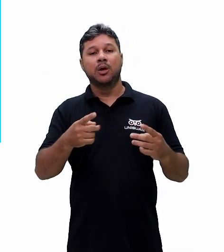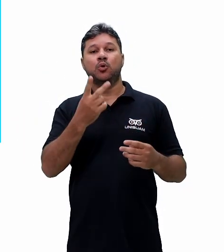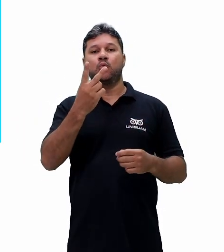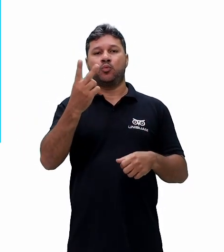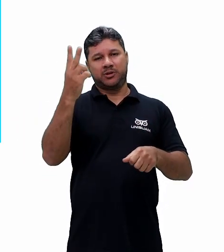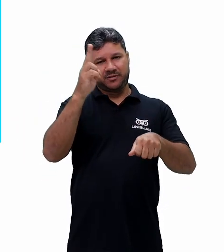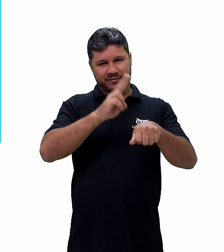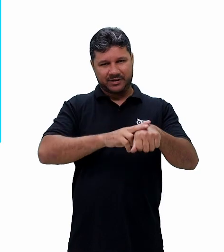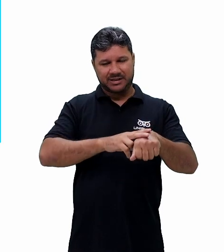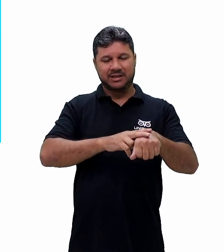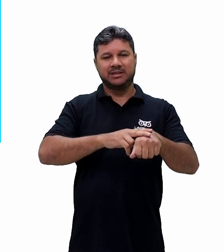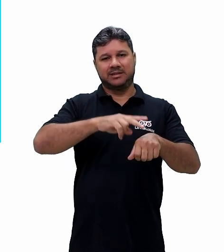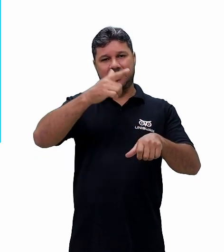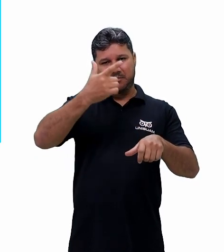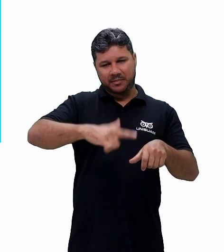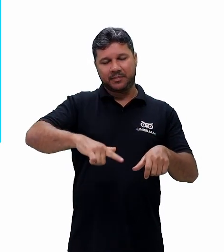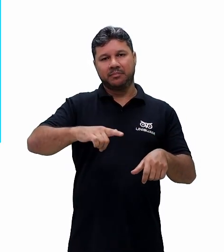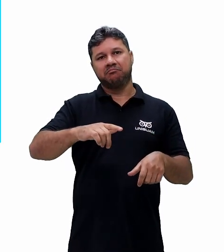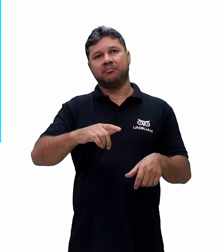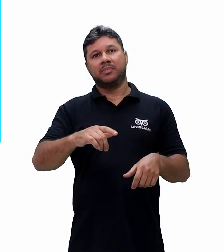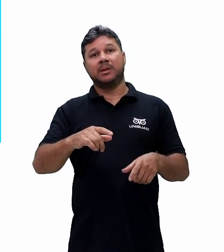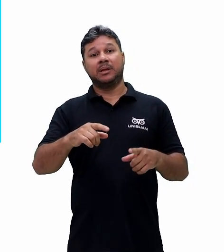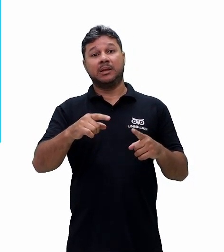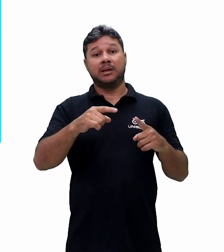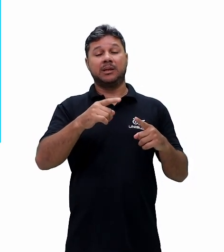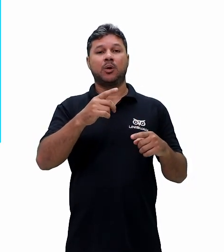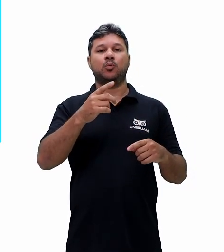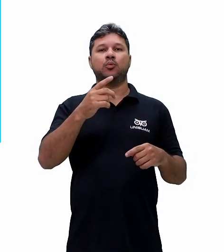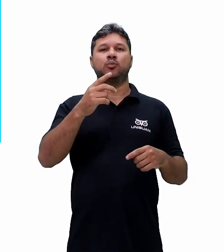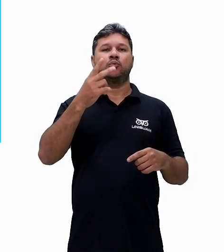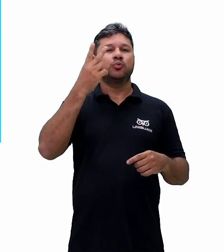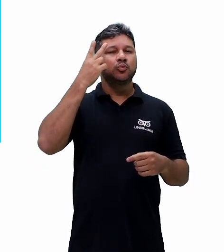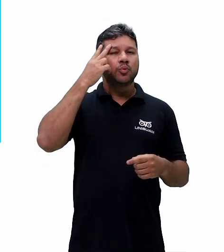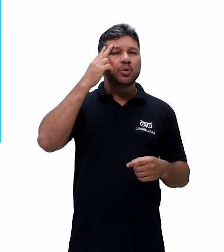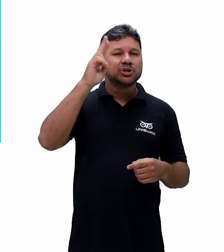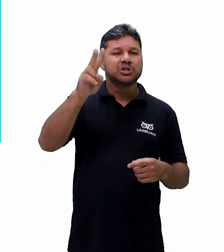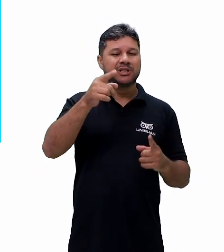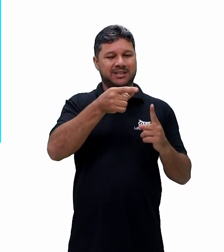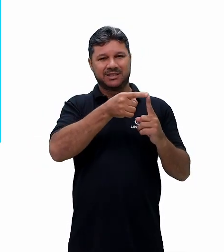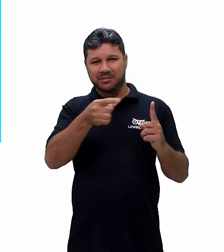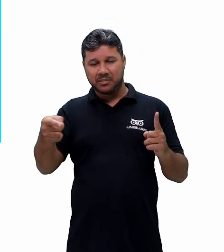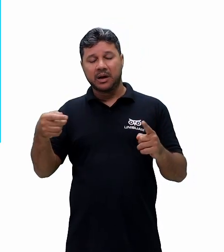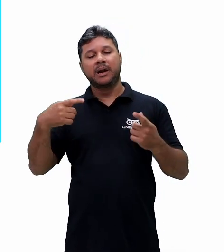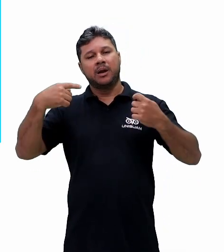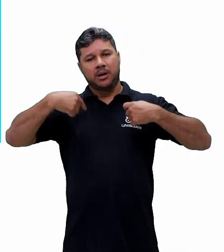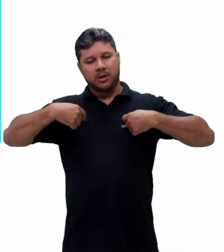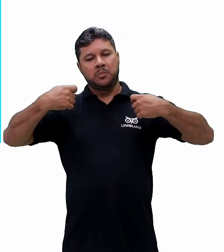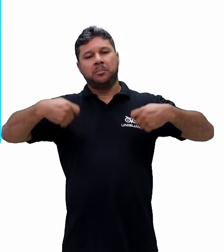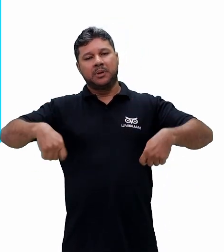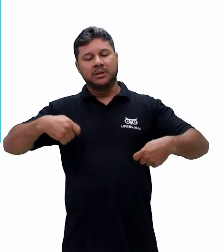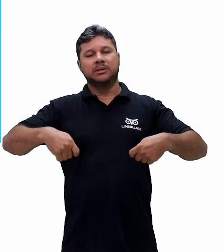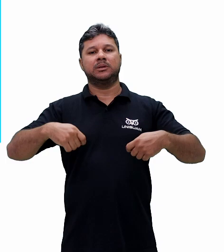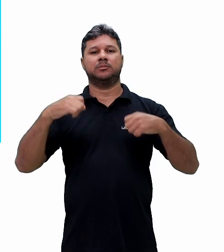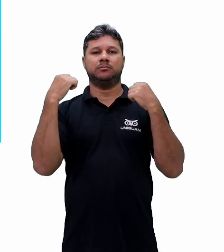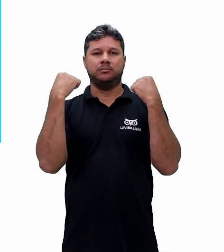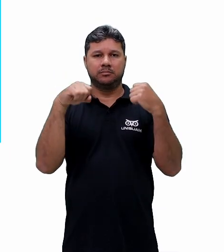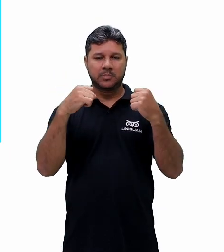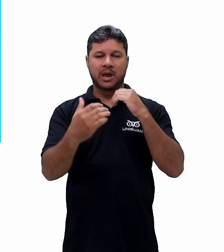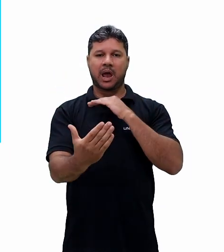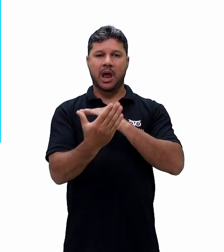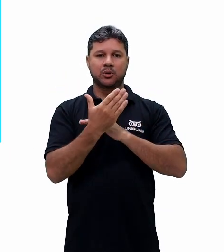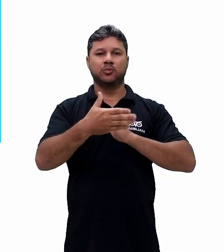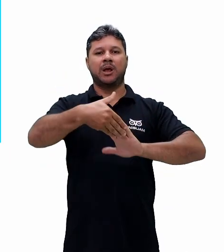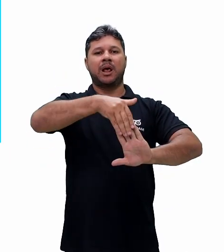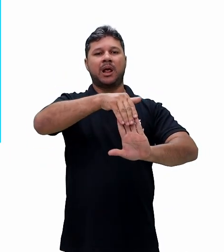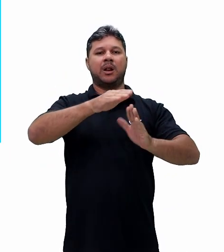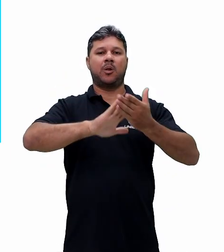semanal mínima de 2 sessões, ou seja, pelo menos 2 vezes na semana eu preciso